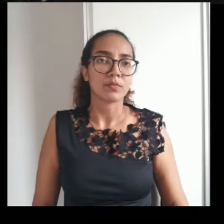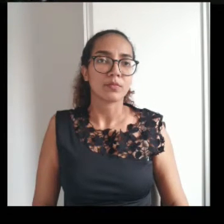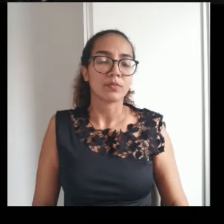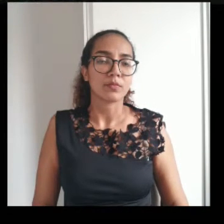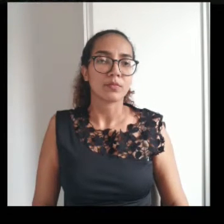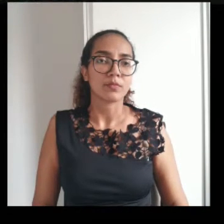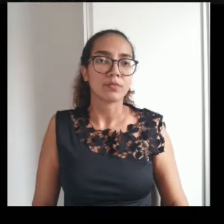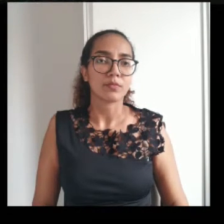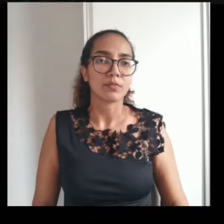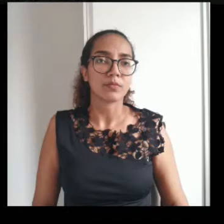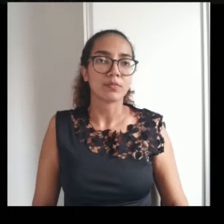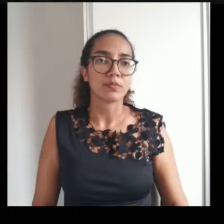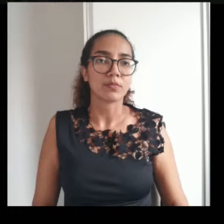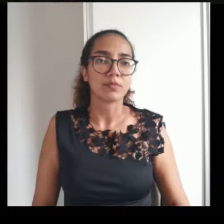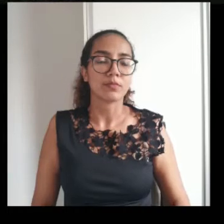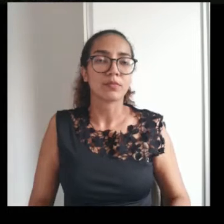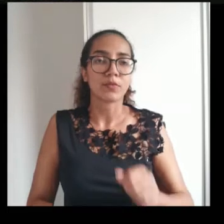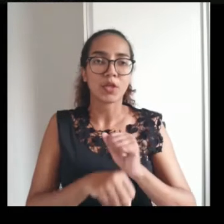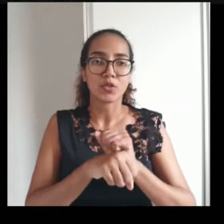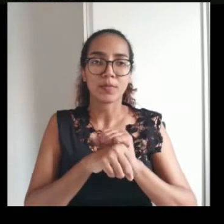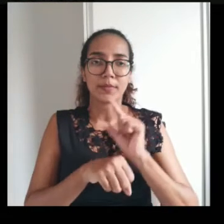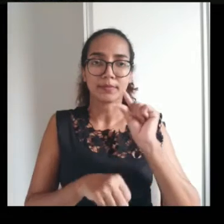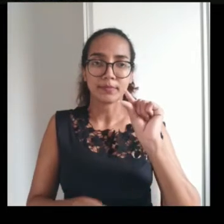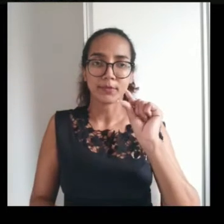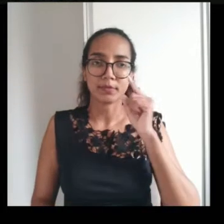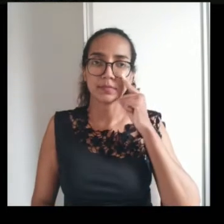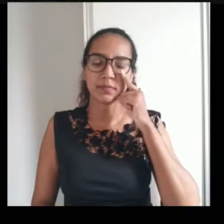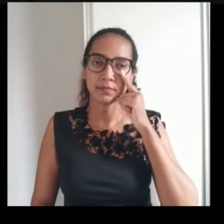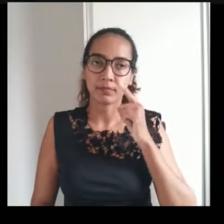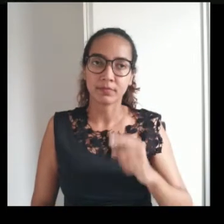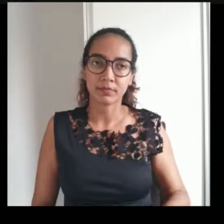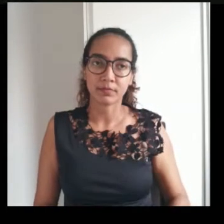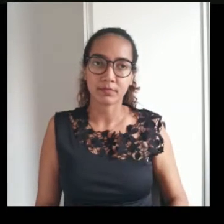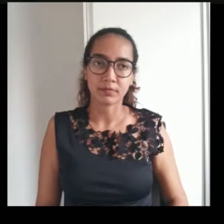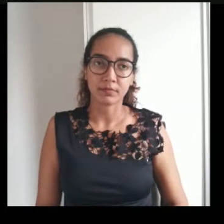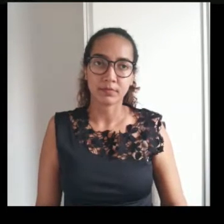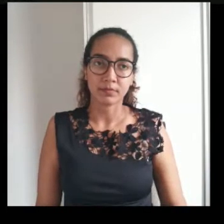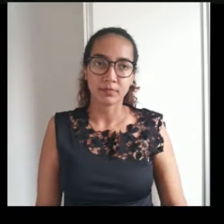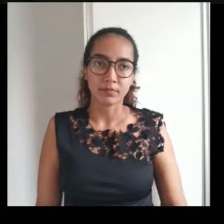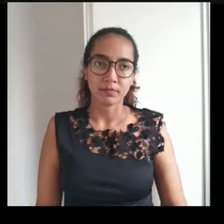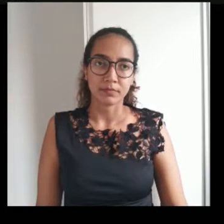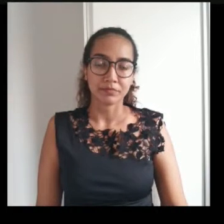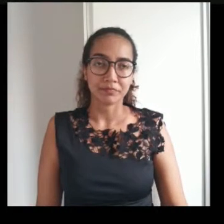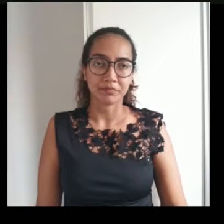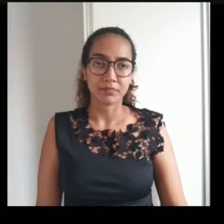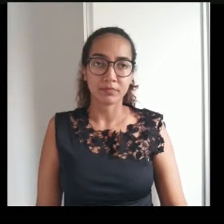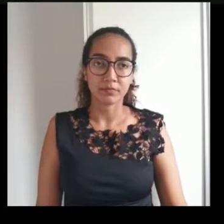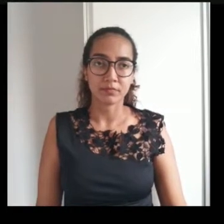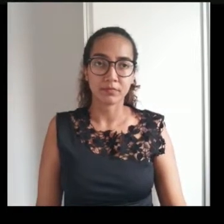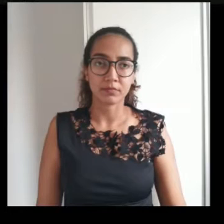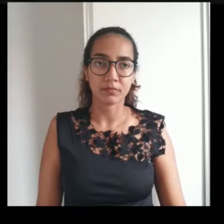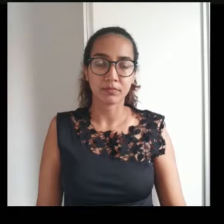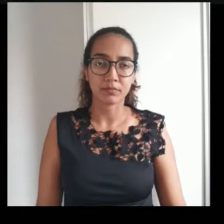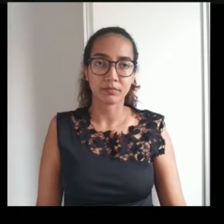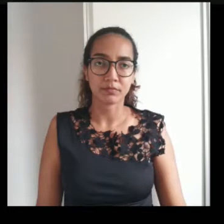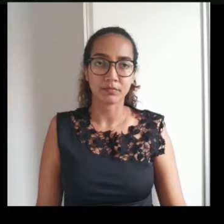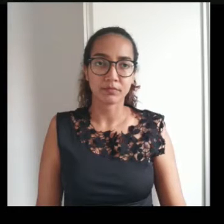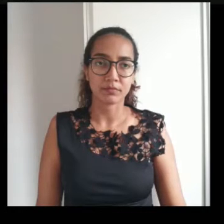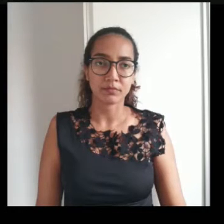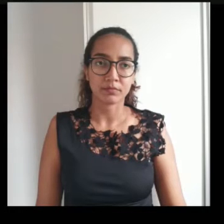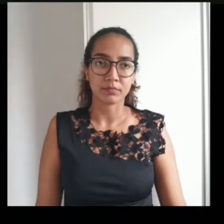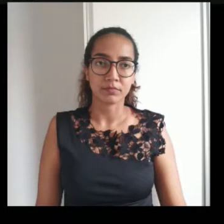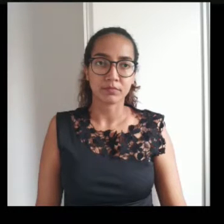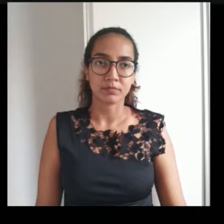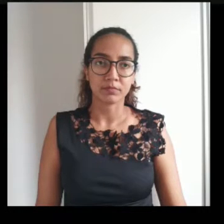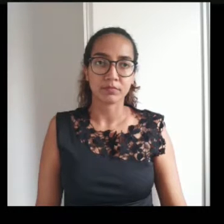Acho que é o array list aí, nesse caso. Cara, o array list, você não precisa definir não, tá ligado? O tamanho do array não, ele